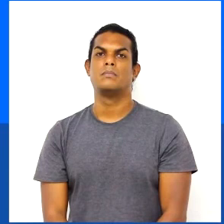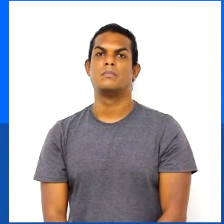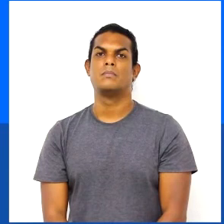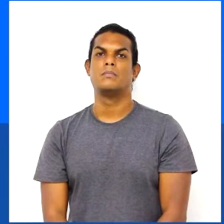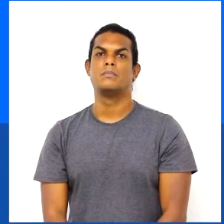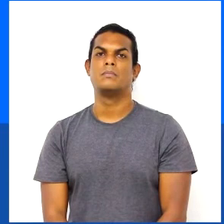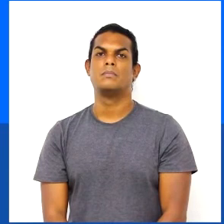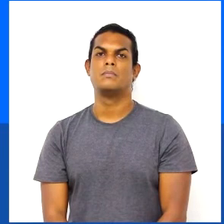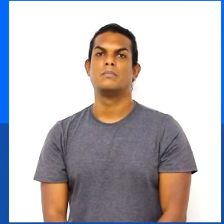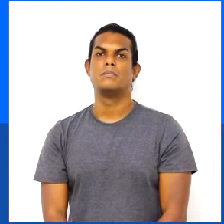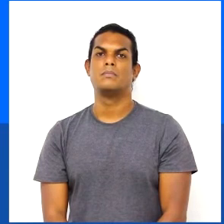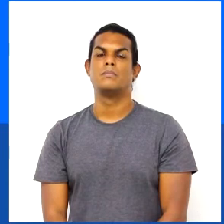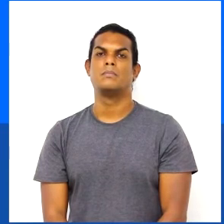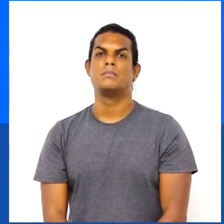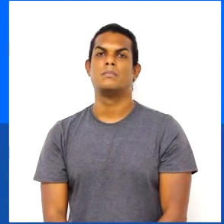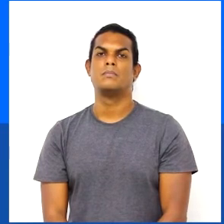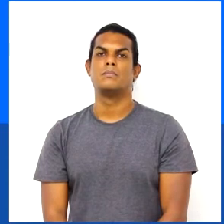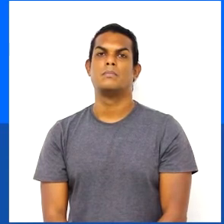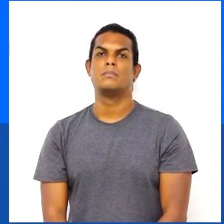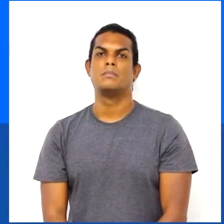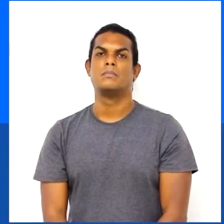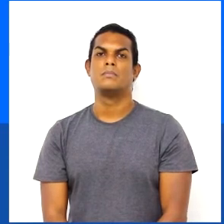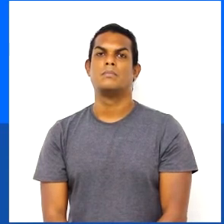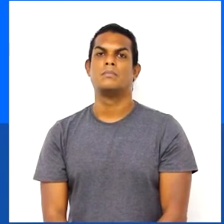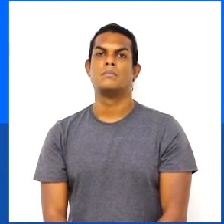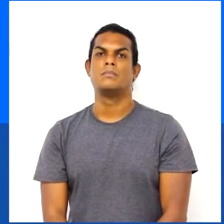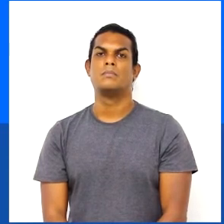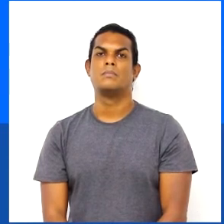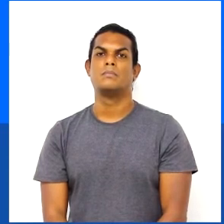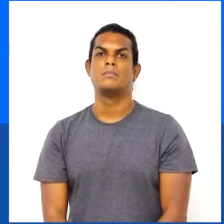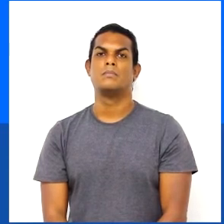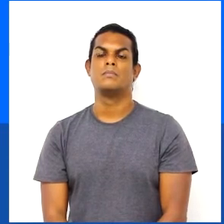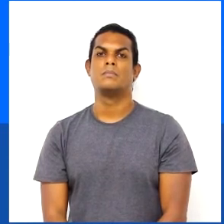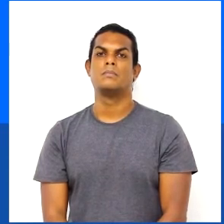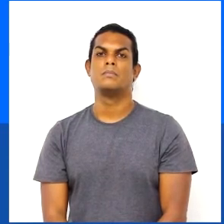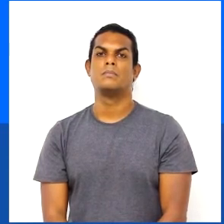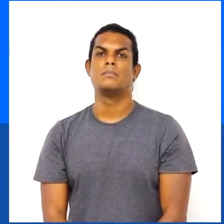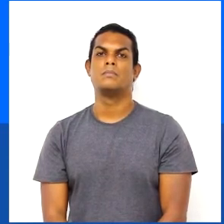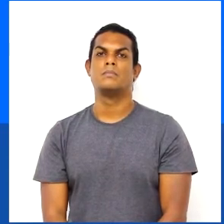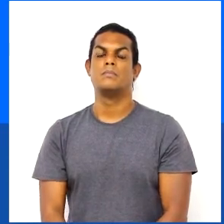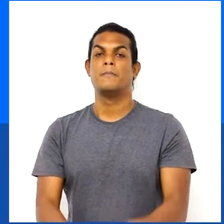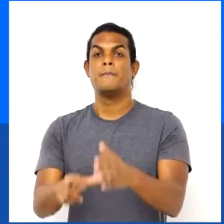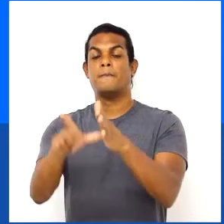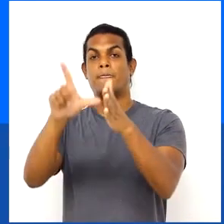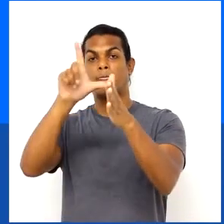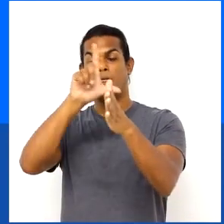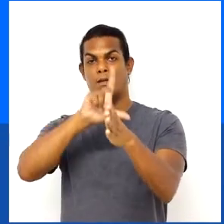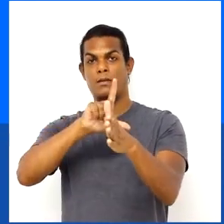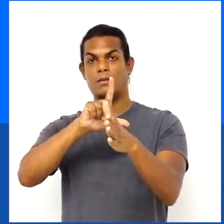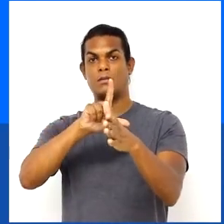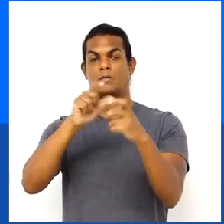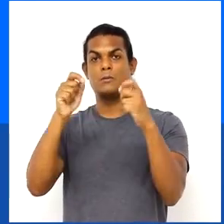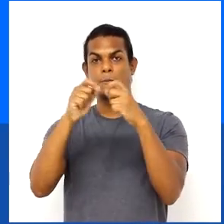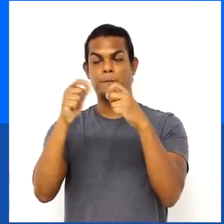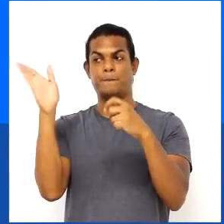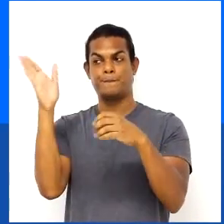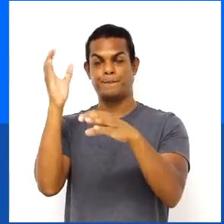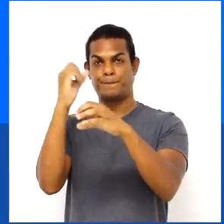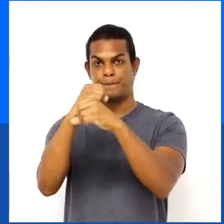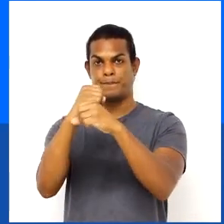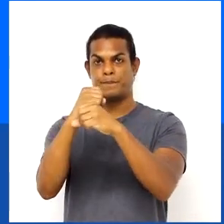e a frequência absoluta da mediana, que é o valor 9. Antes de realizarmos os